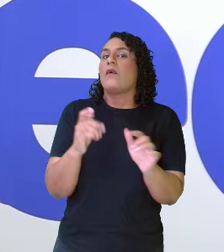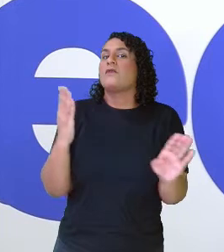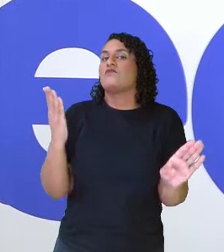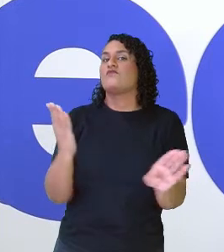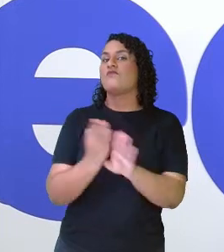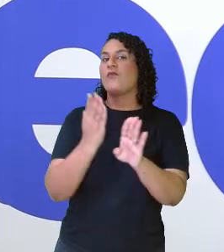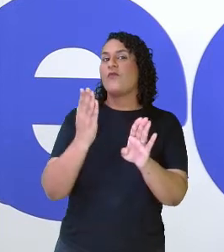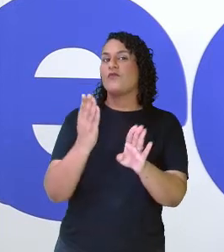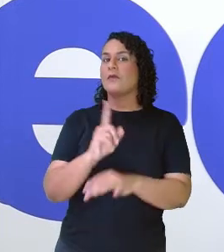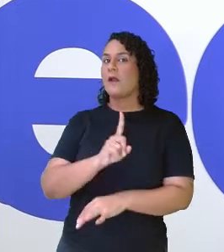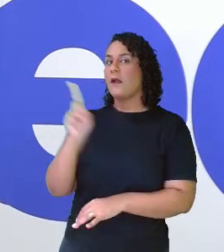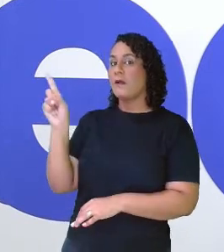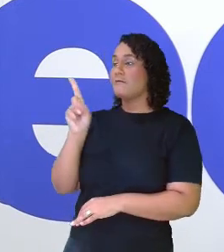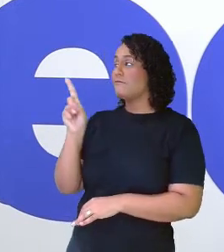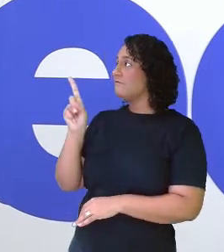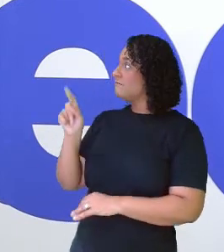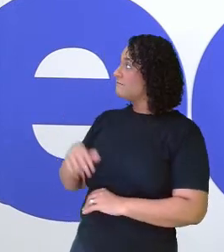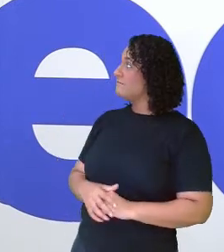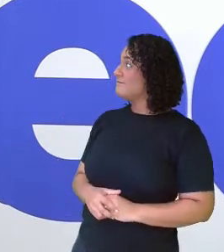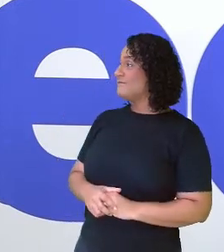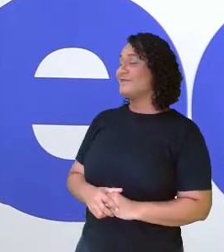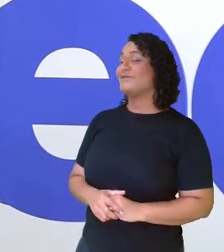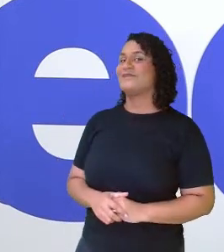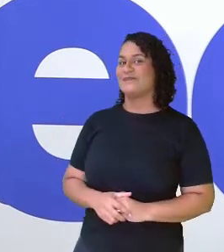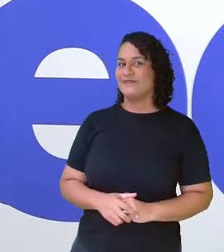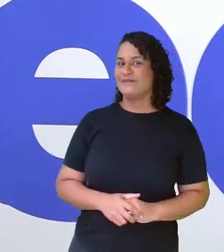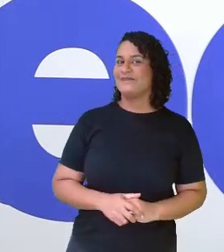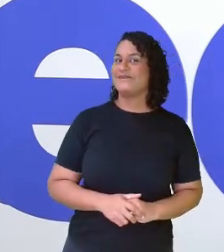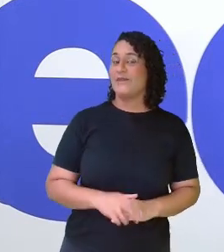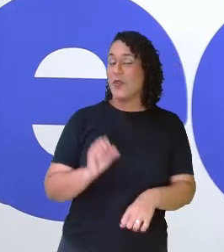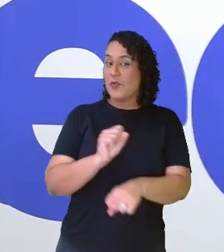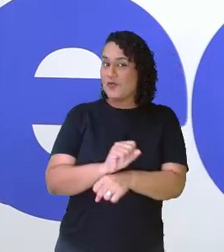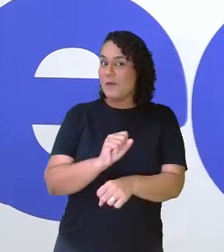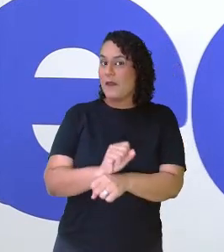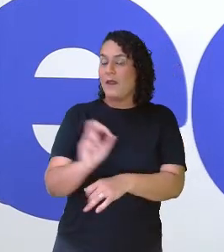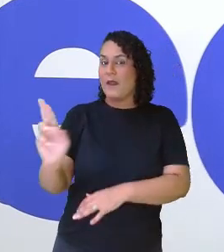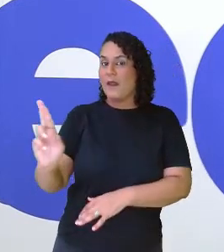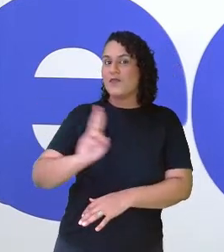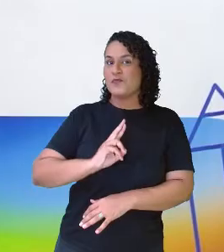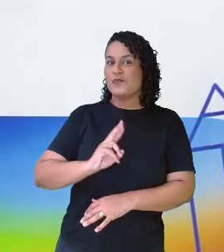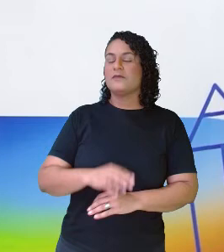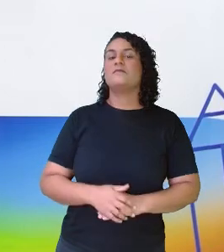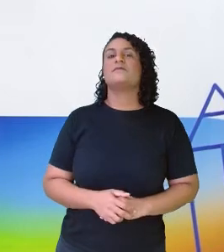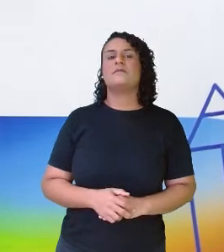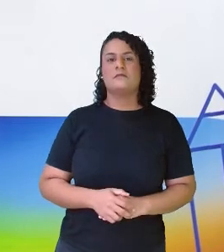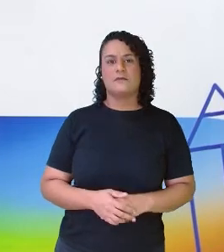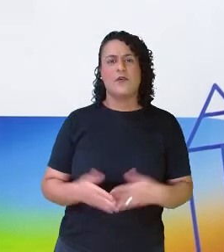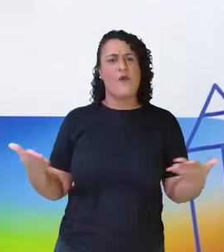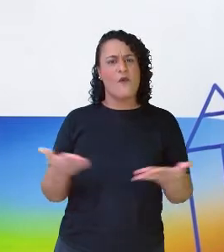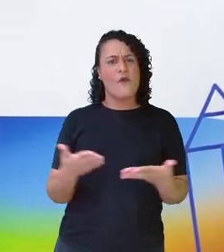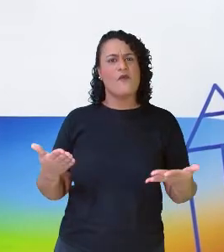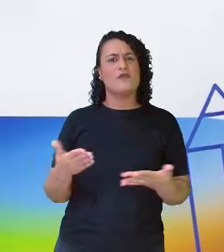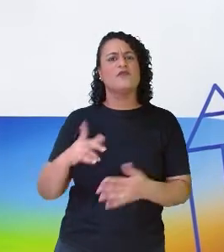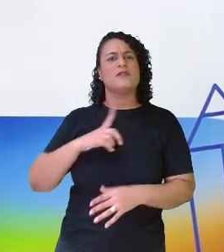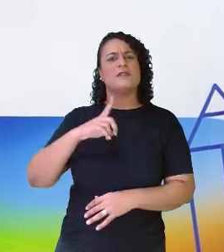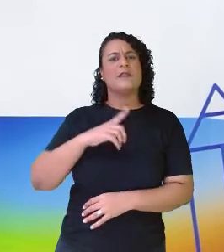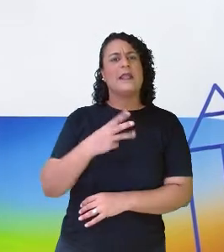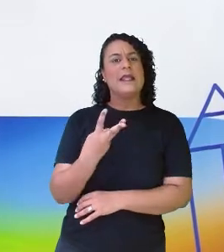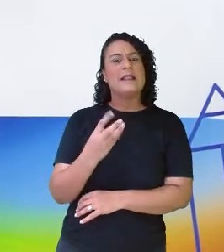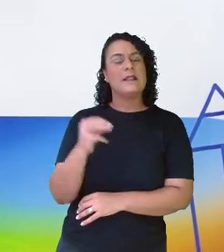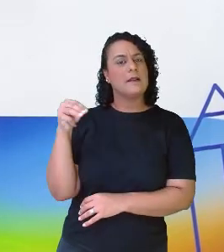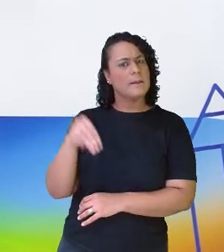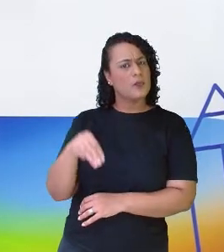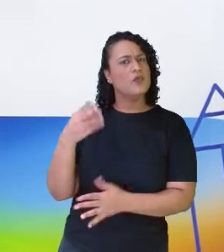nós encontramos o verbete, hein? Vou esperar aqui, viu, Sinara? Vamos esperar, que hoje a gente tem meia hora de aulinha de língua portuguesa e dá tempo